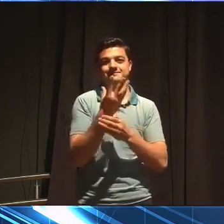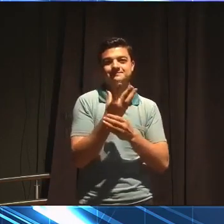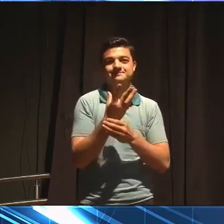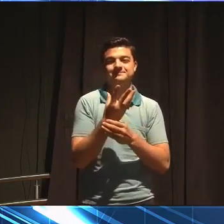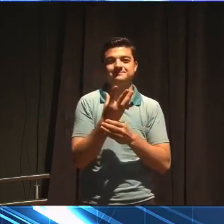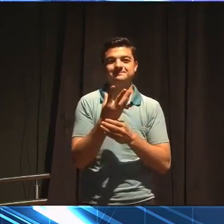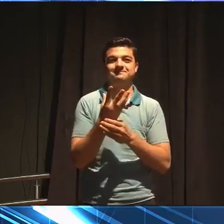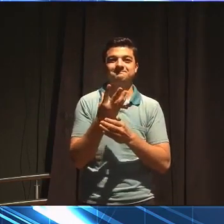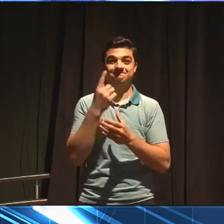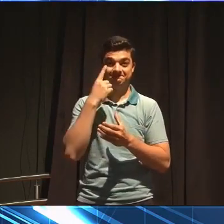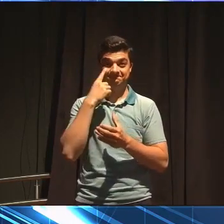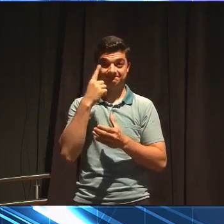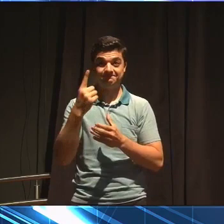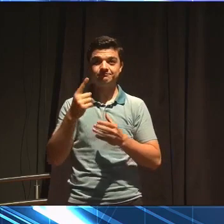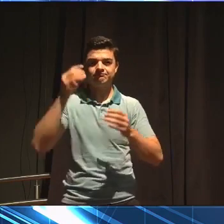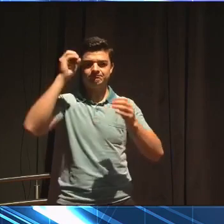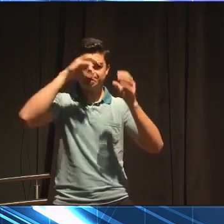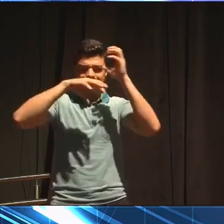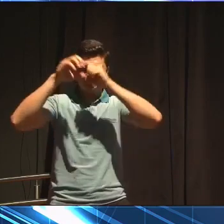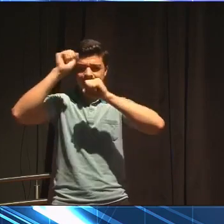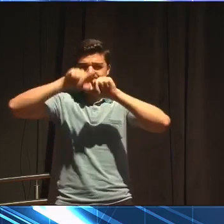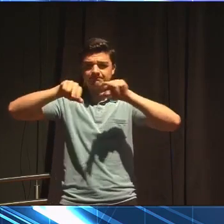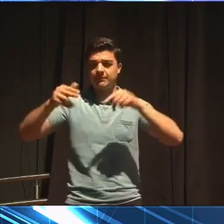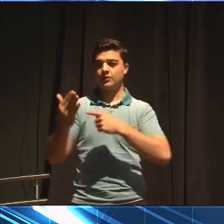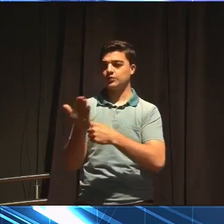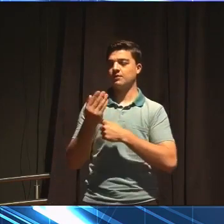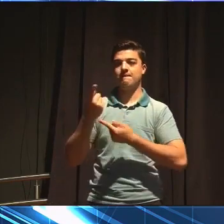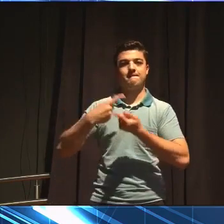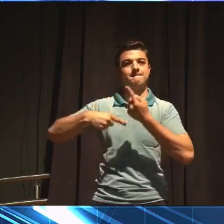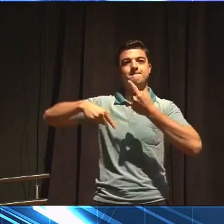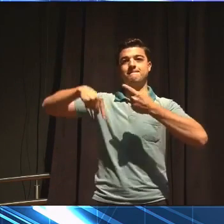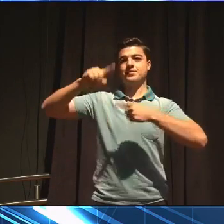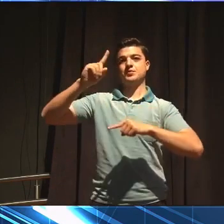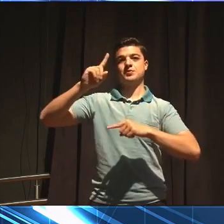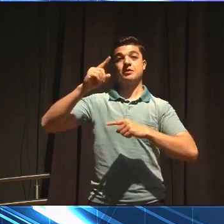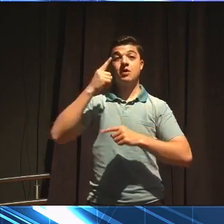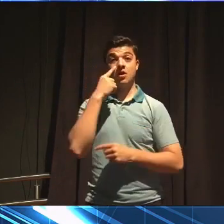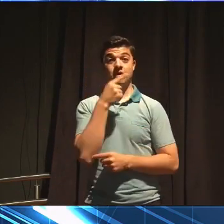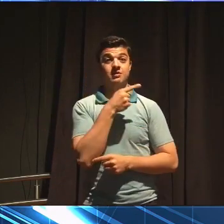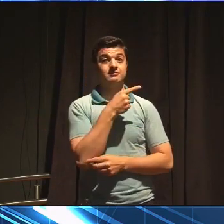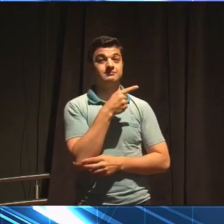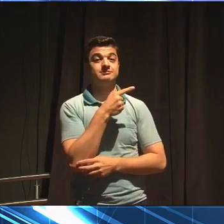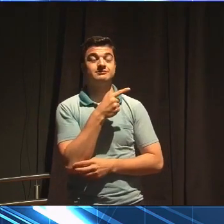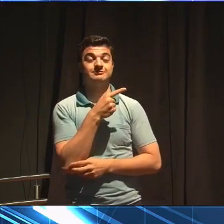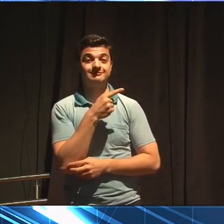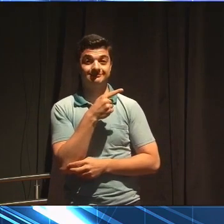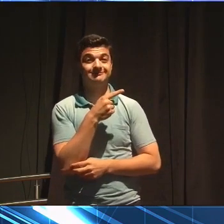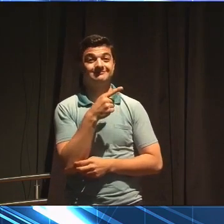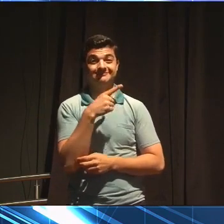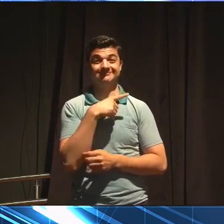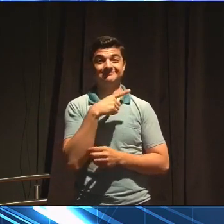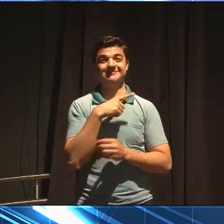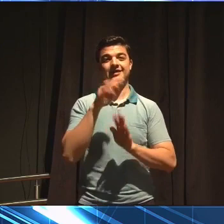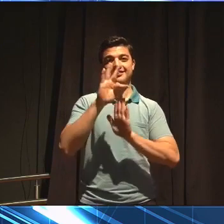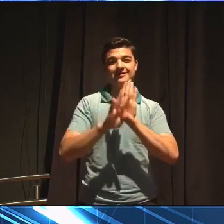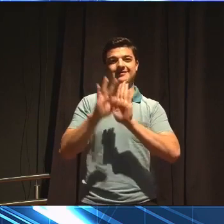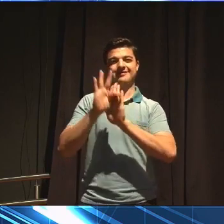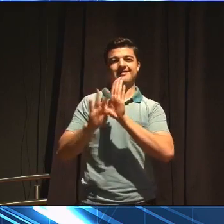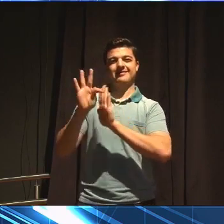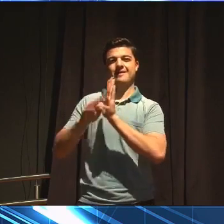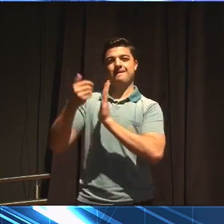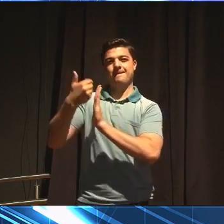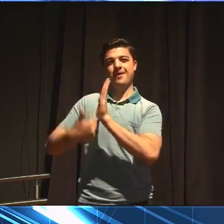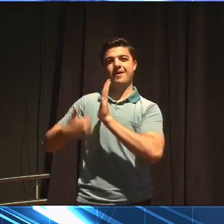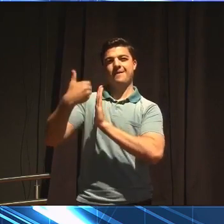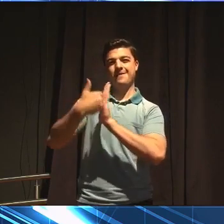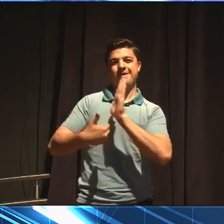se desenvolver cada vez mais. E aqui eu estou mostrando o número de patentes, então, que ele depositou